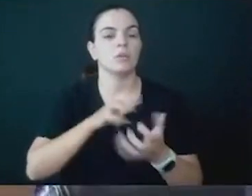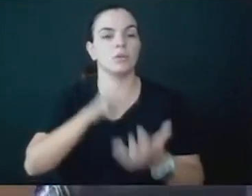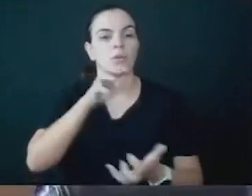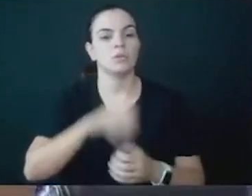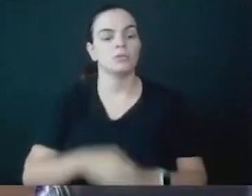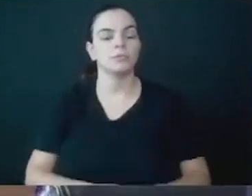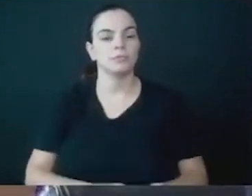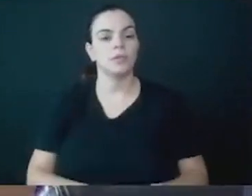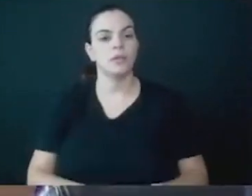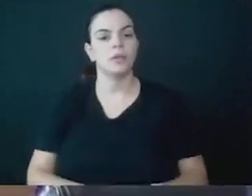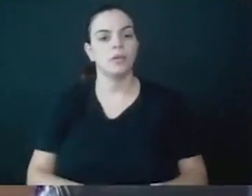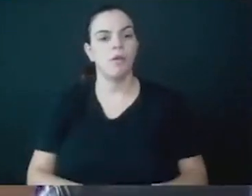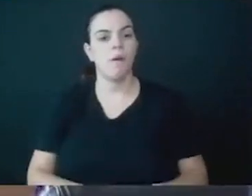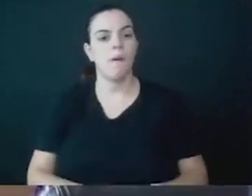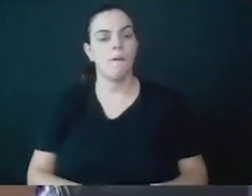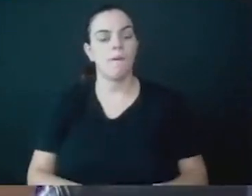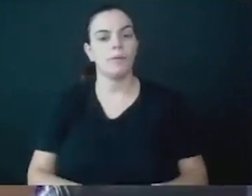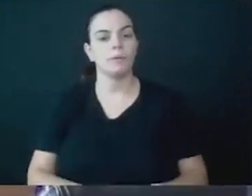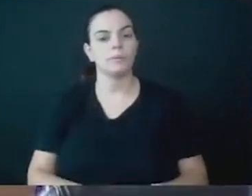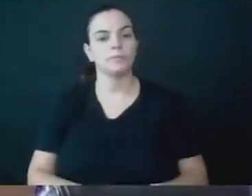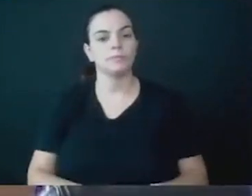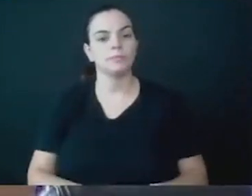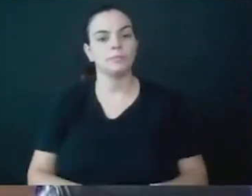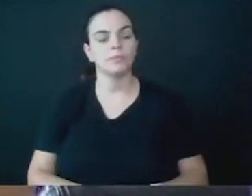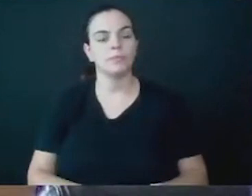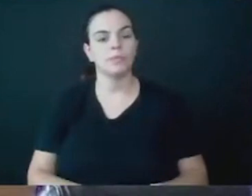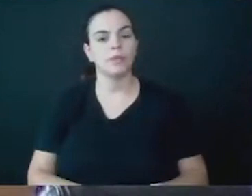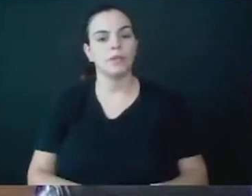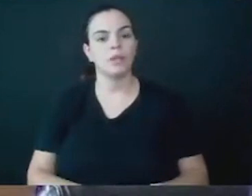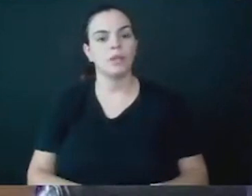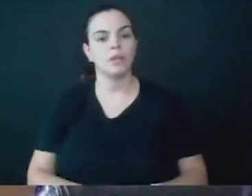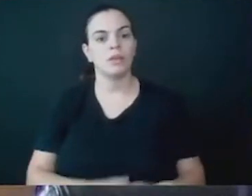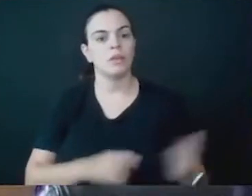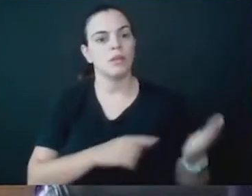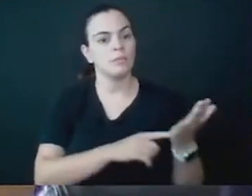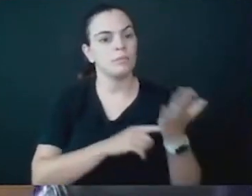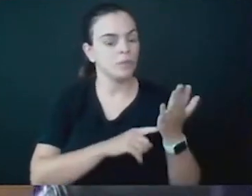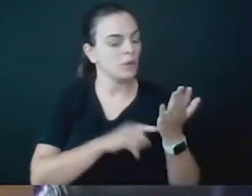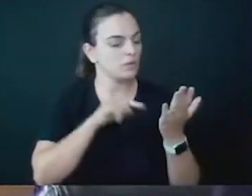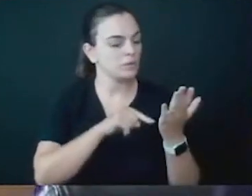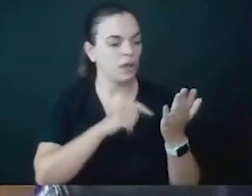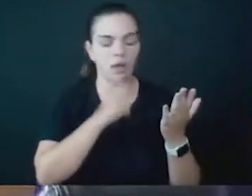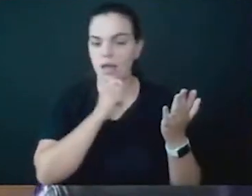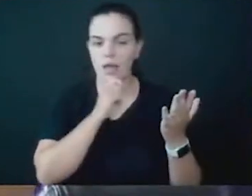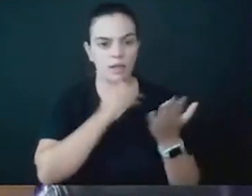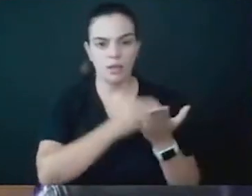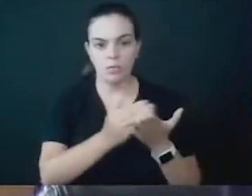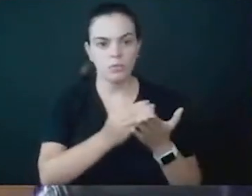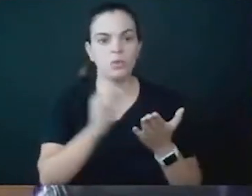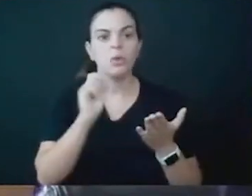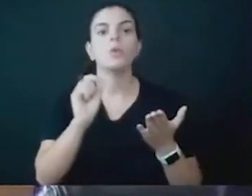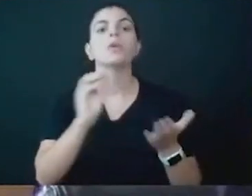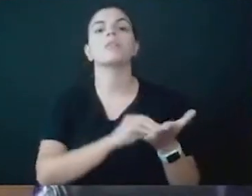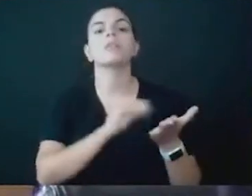mas então, como aparece como não iniciado... Isso. Falta o quê? Um retorno da universidade para